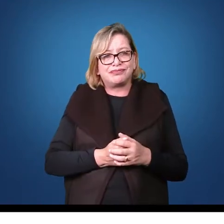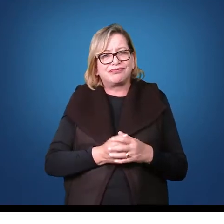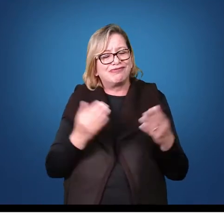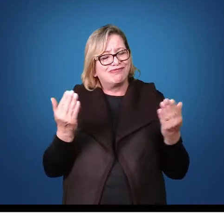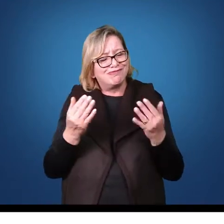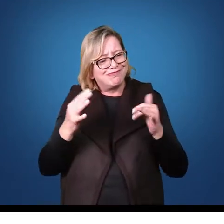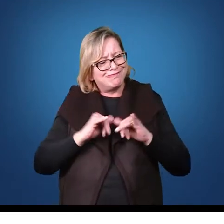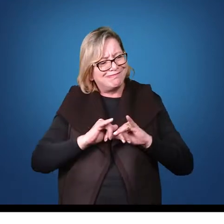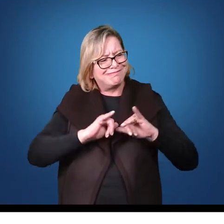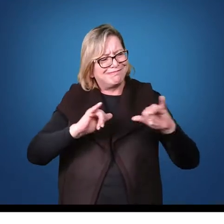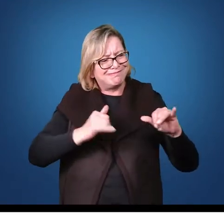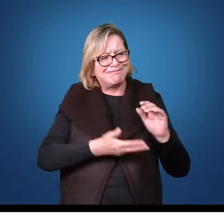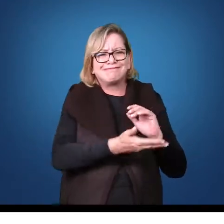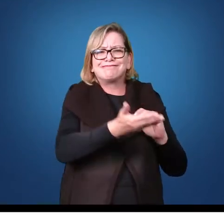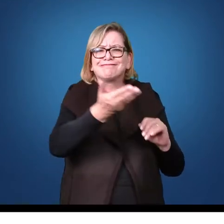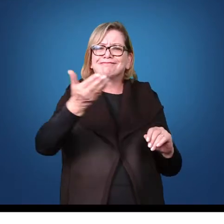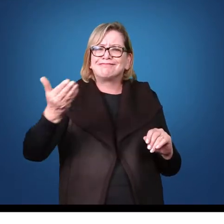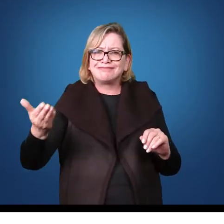Senhoras e senhores,